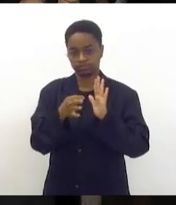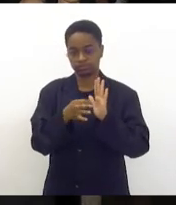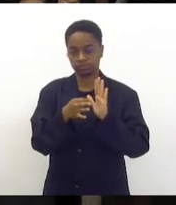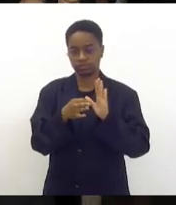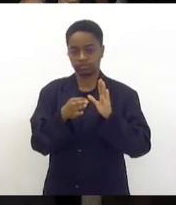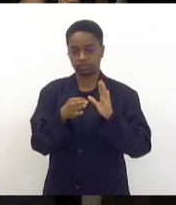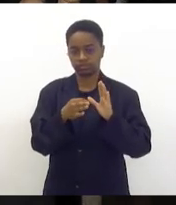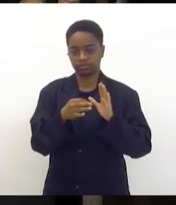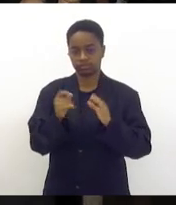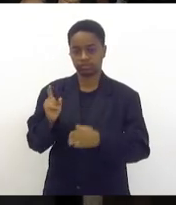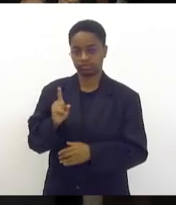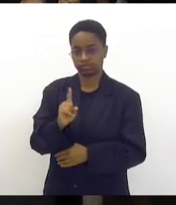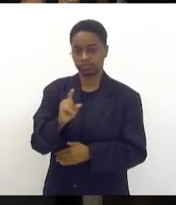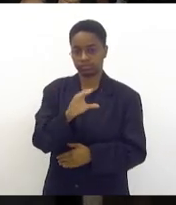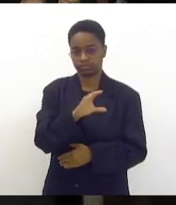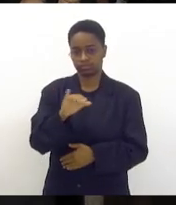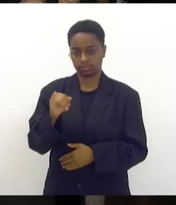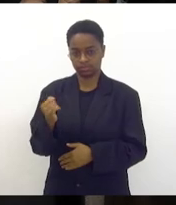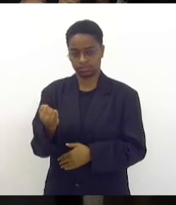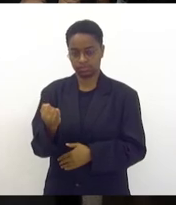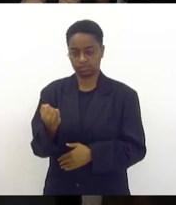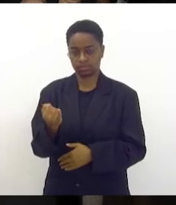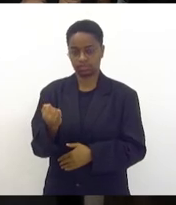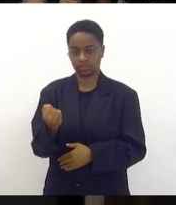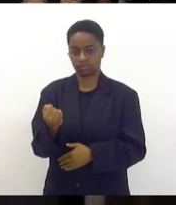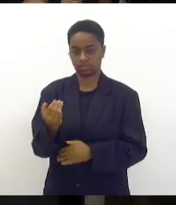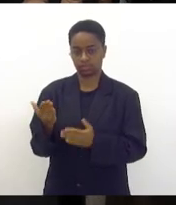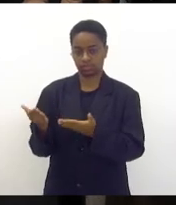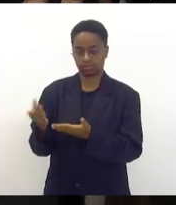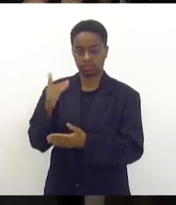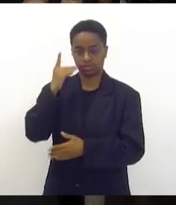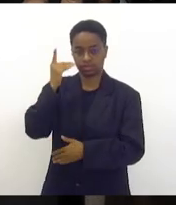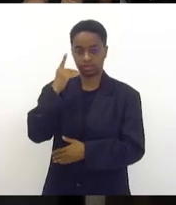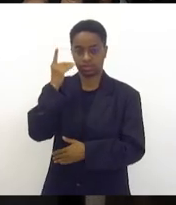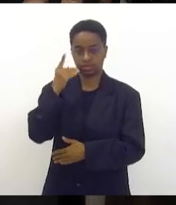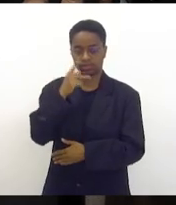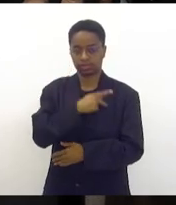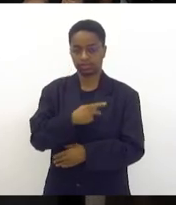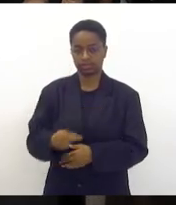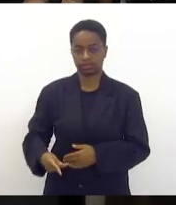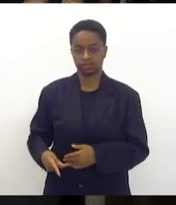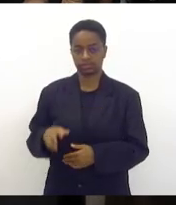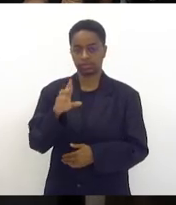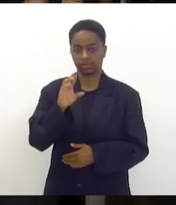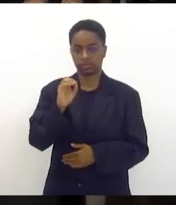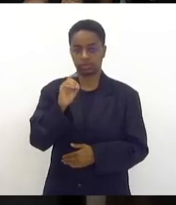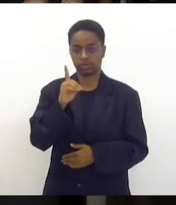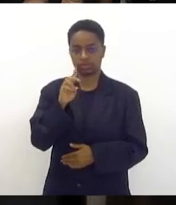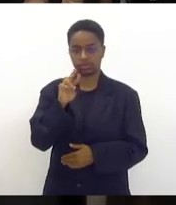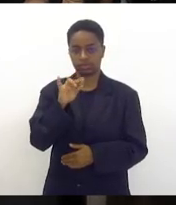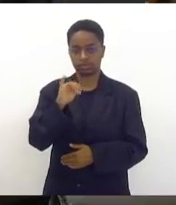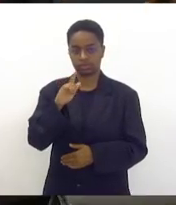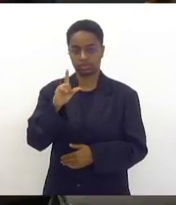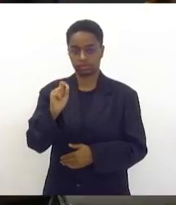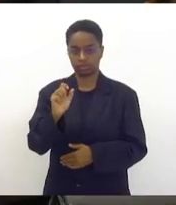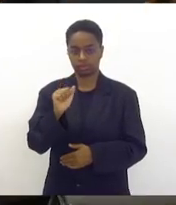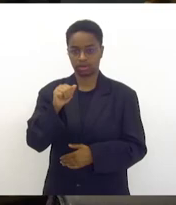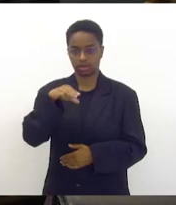pela Comissão de Constituição e Justiça, deputado, nosso presidente Rodrigo Amorim.